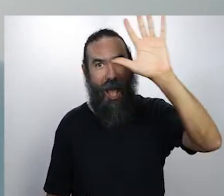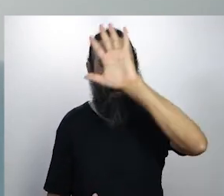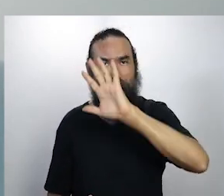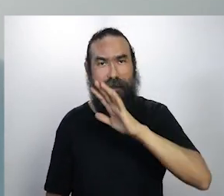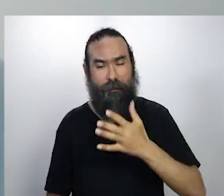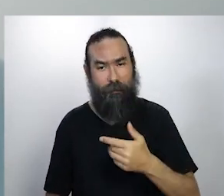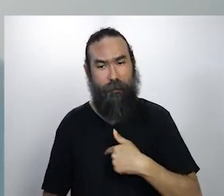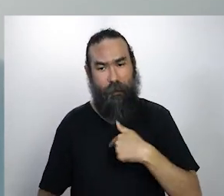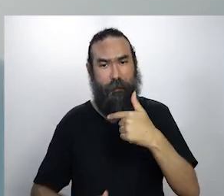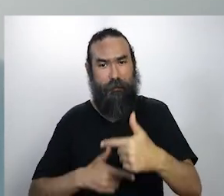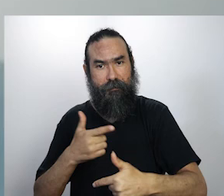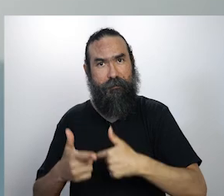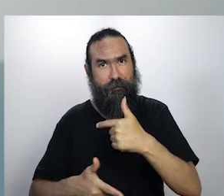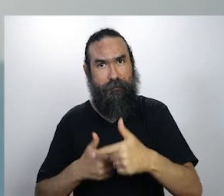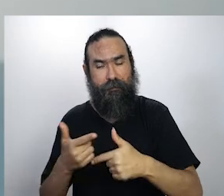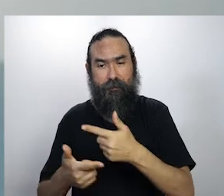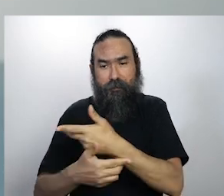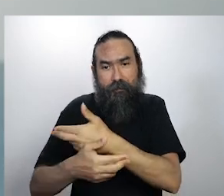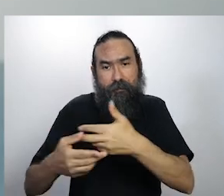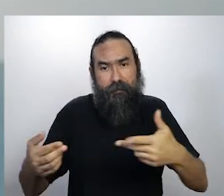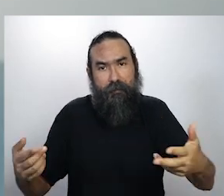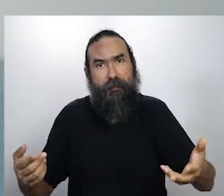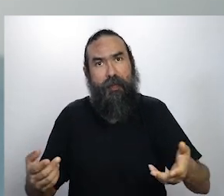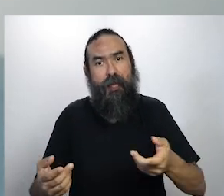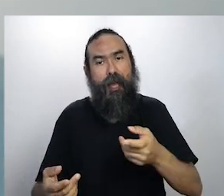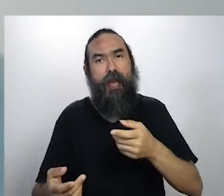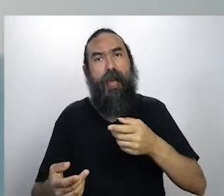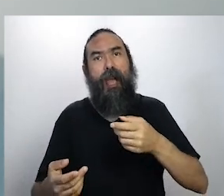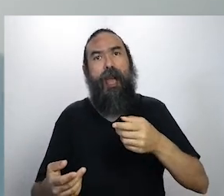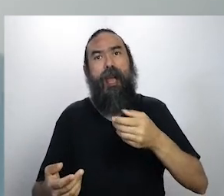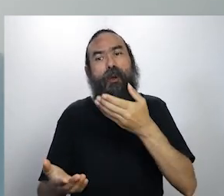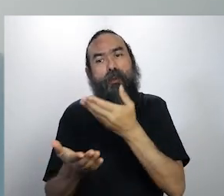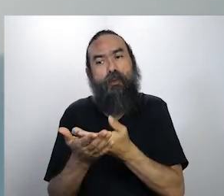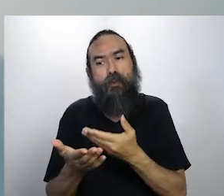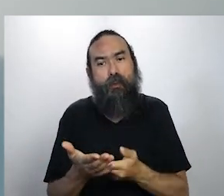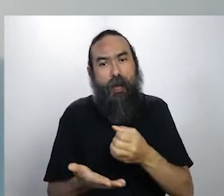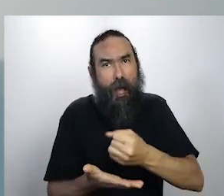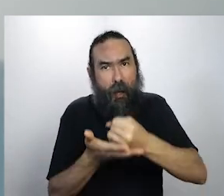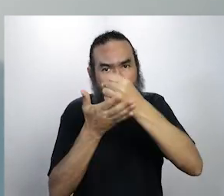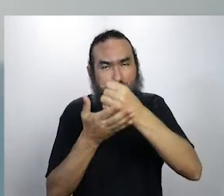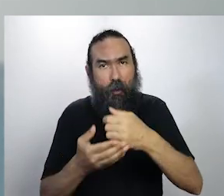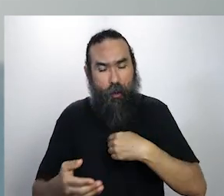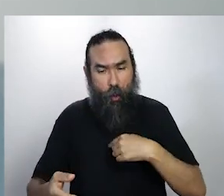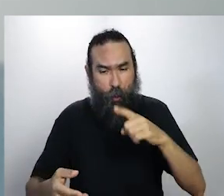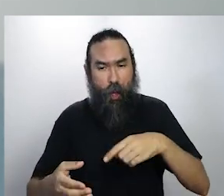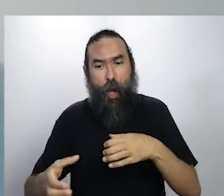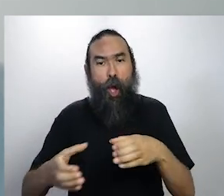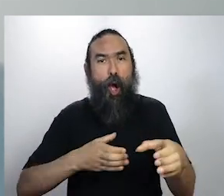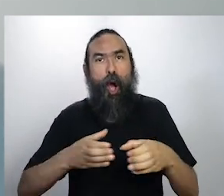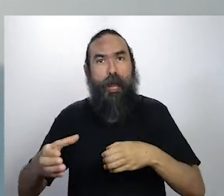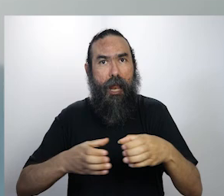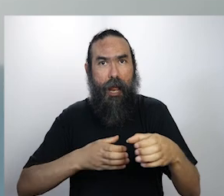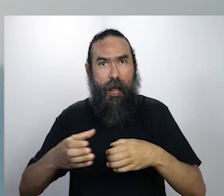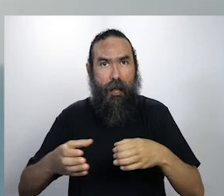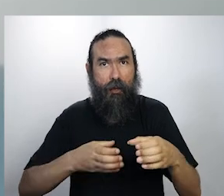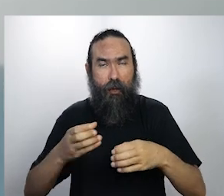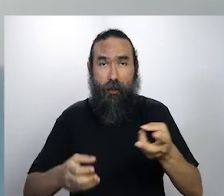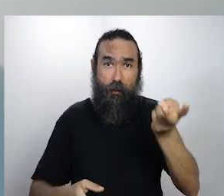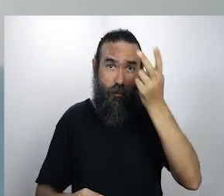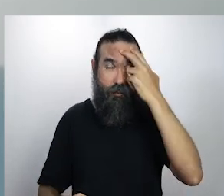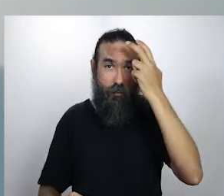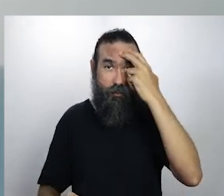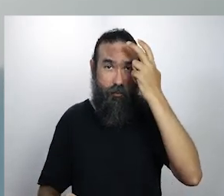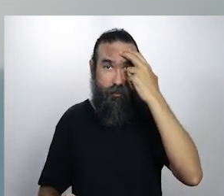a Pró-Reitoria de Extensão e Assuntos Estudantis. Eu estou lá como coordenador de cultura dessa Pró-Reitoria,